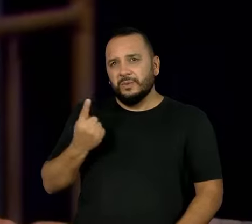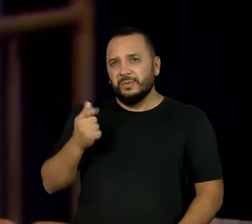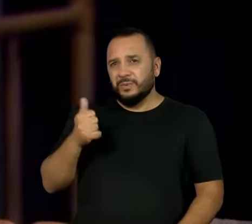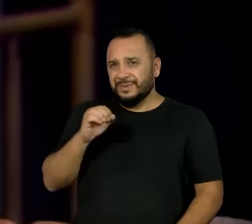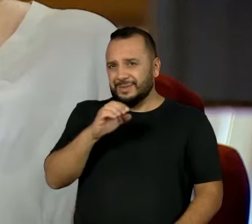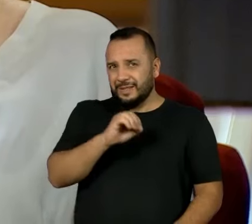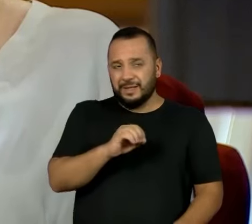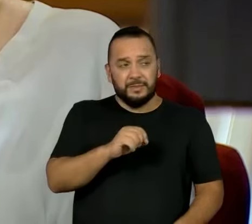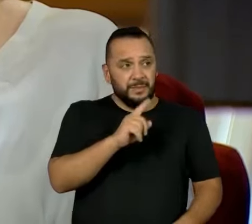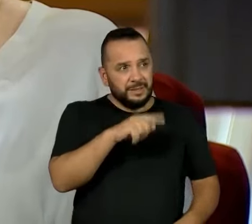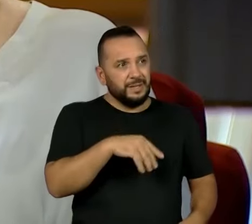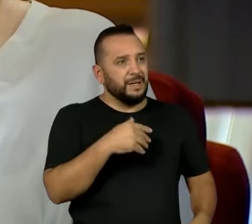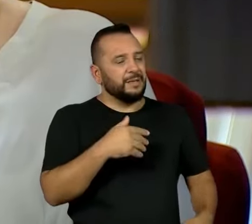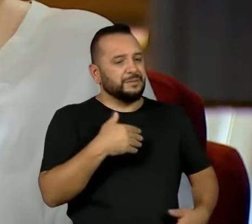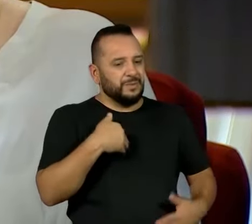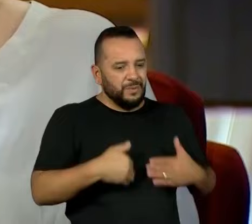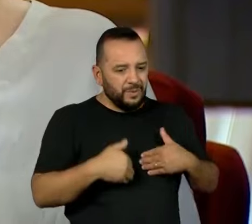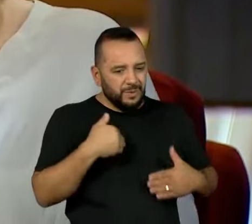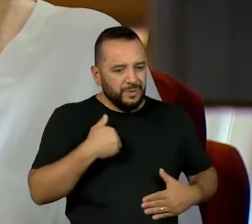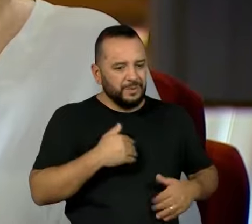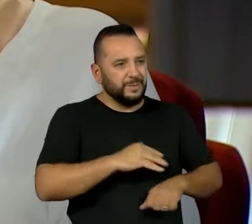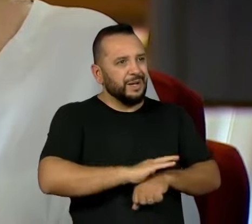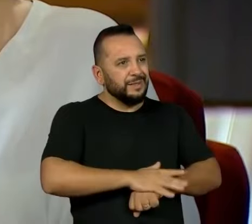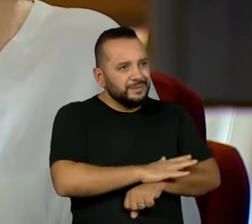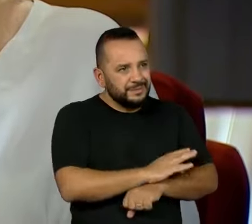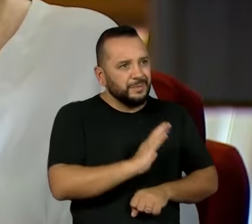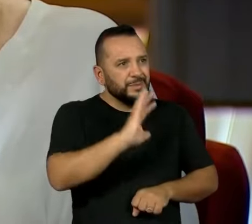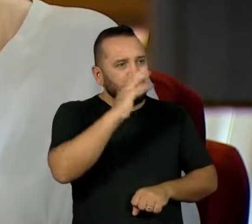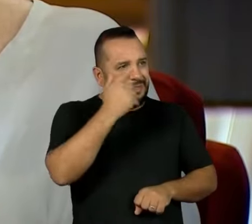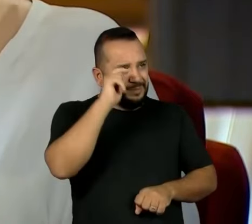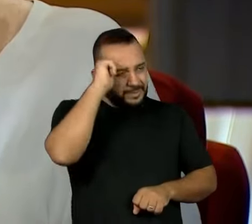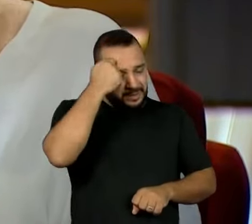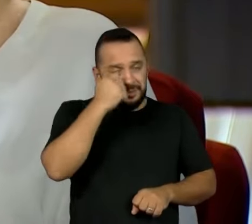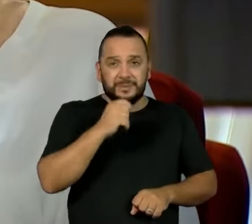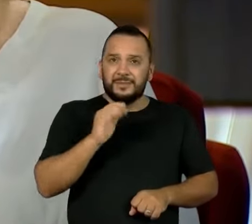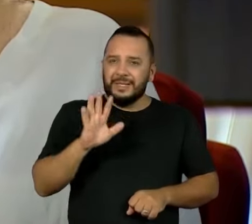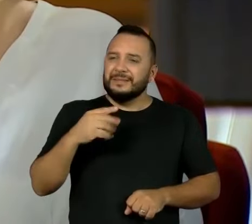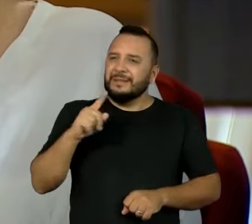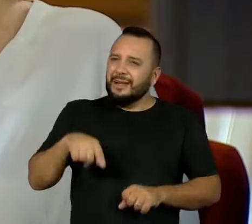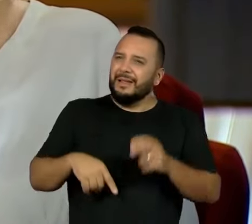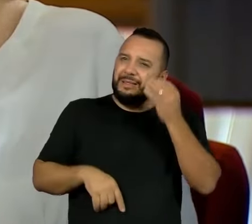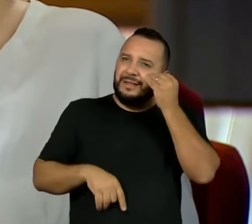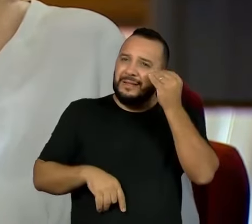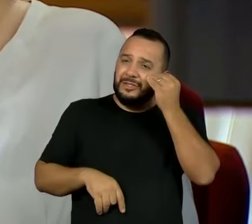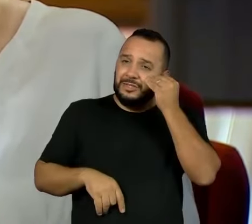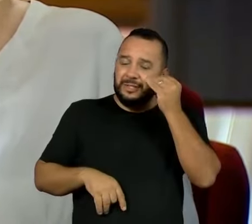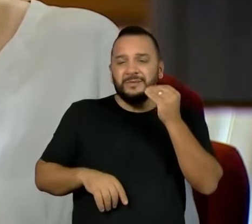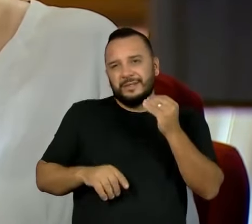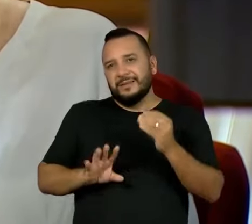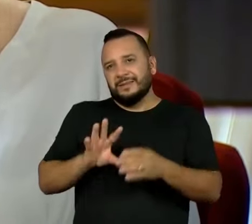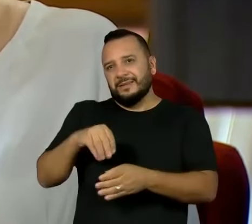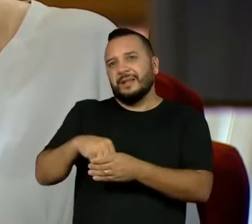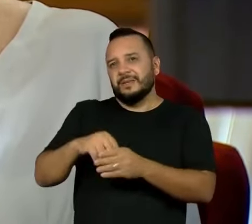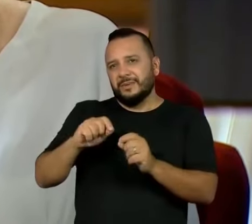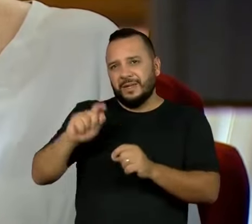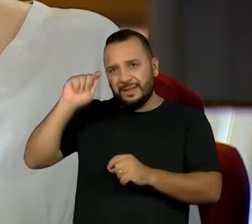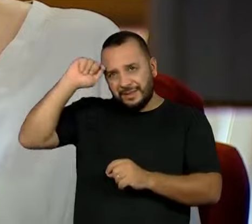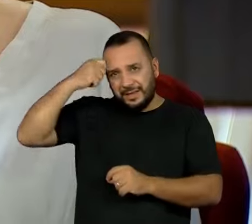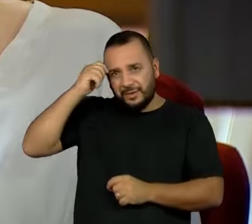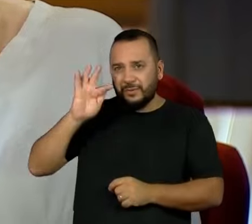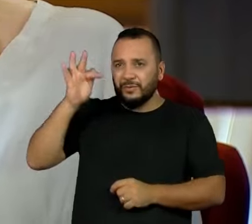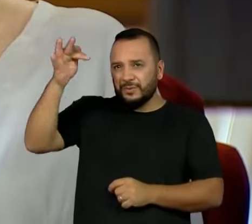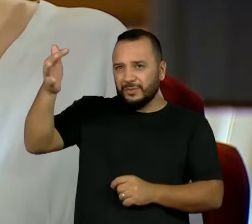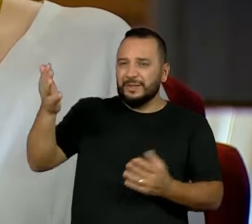ainda tá dentro tá tá tá eu acho que são tentativas dentro do afrofuturismo da gente tentar